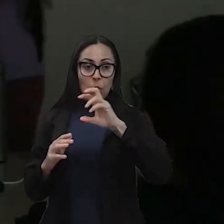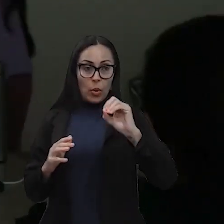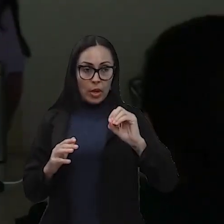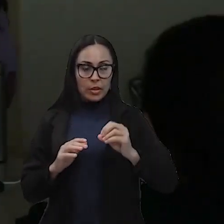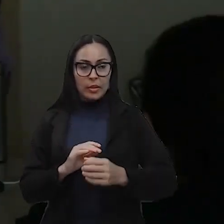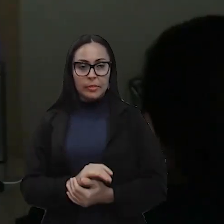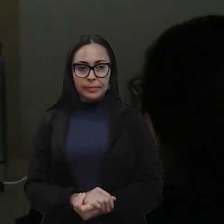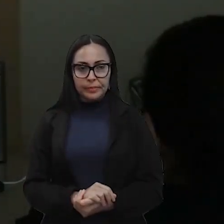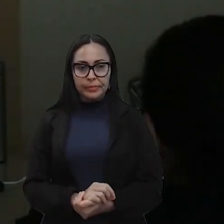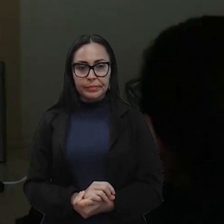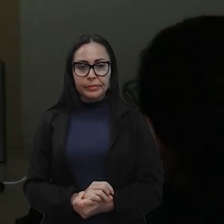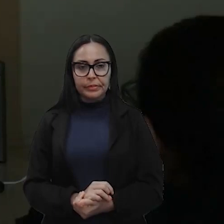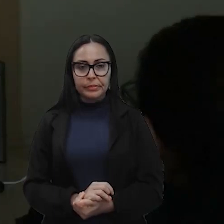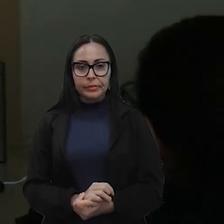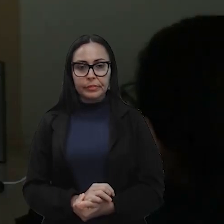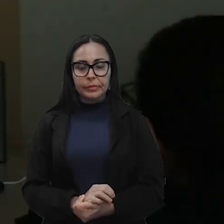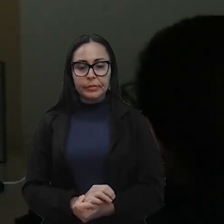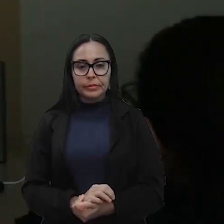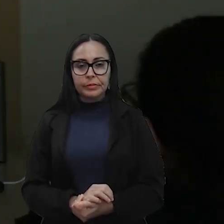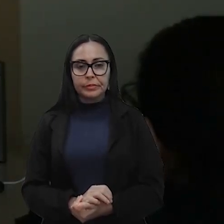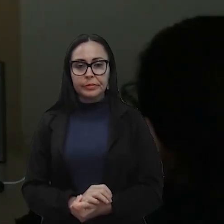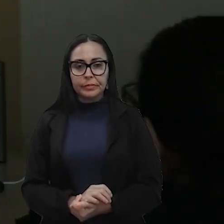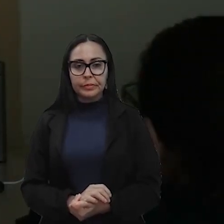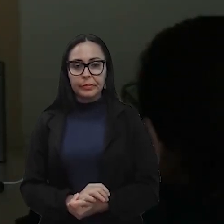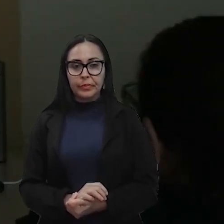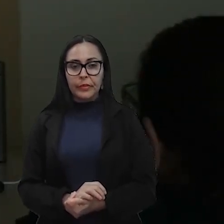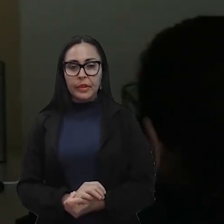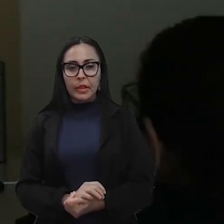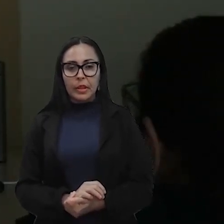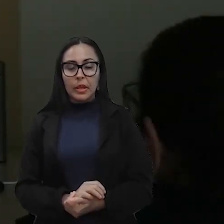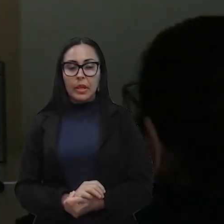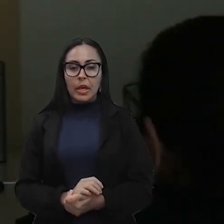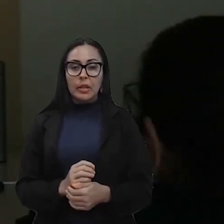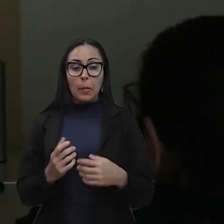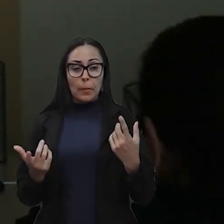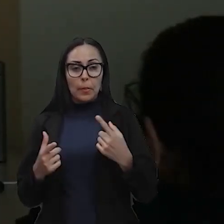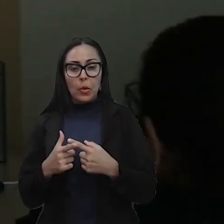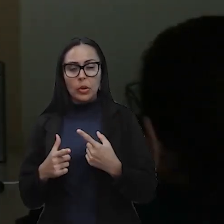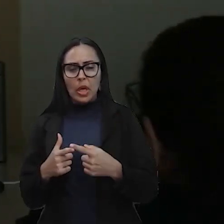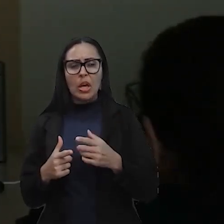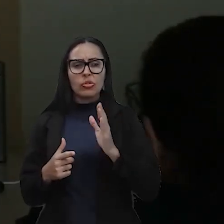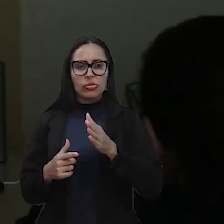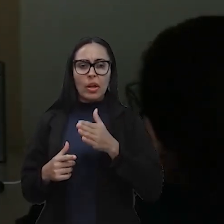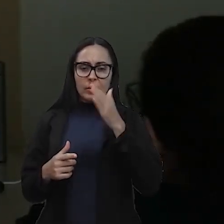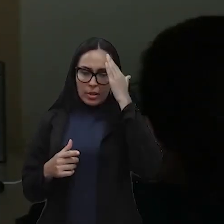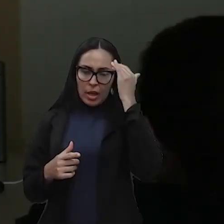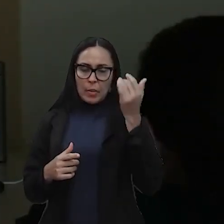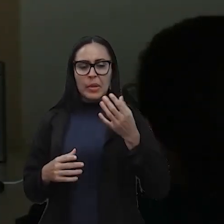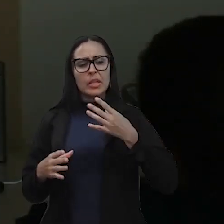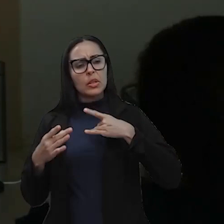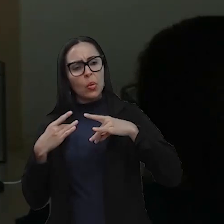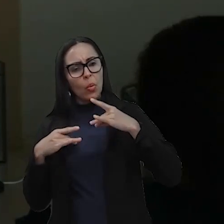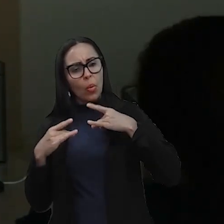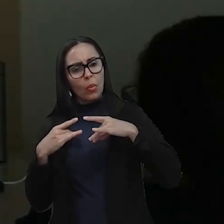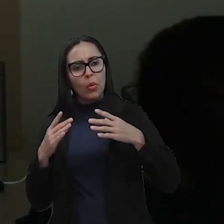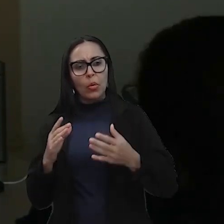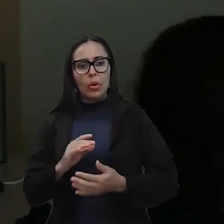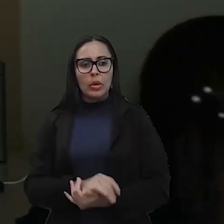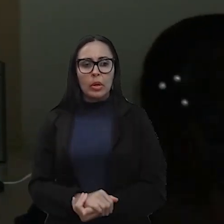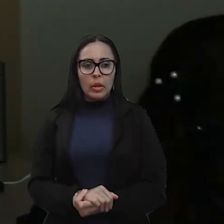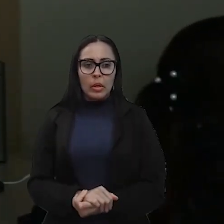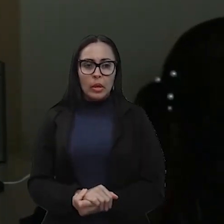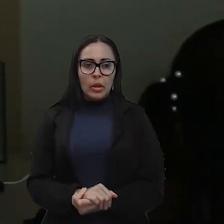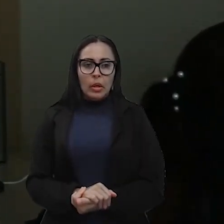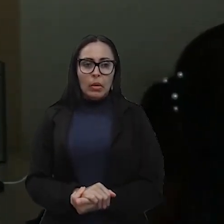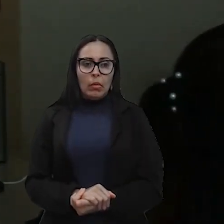Está acima de 50 anos, a gente perdoa. Por quê? Porque a gente já sabe que são os hormônios que estão se despedindo, né? Da bichinha.